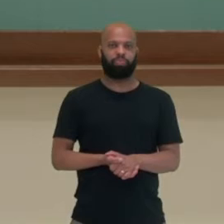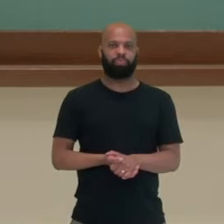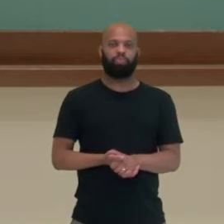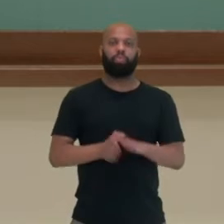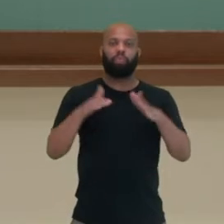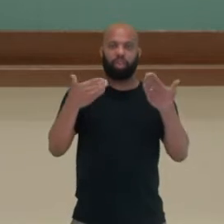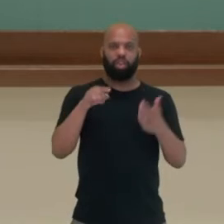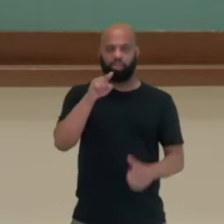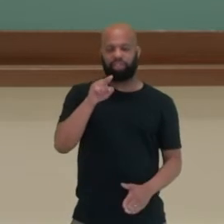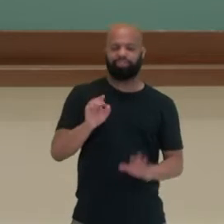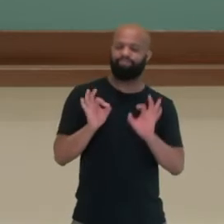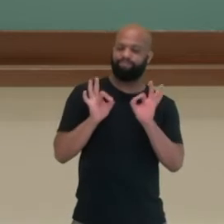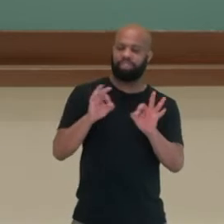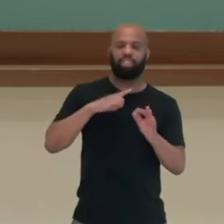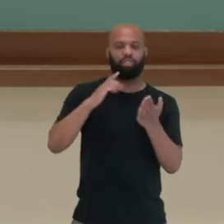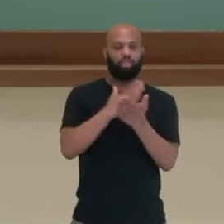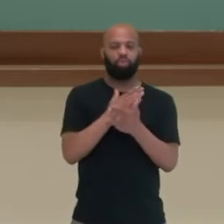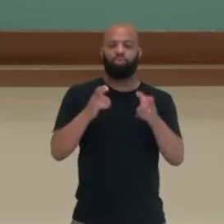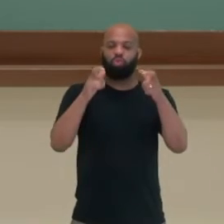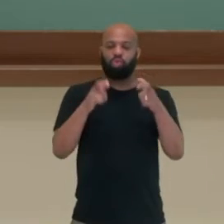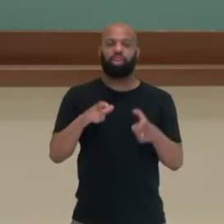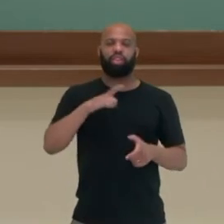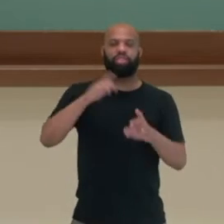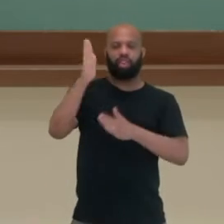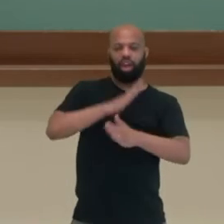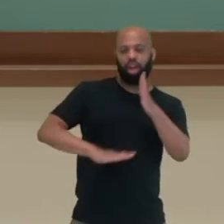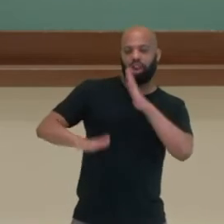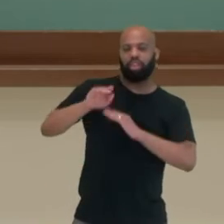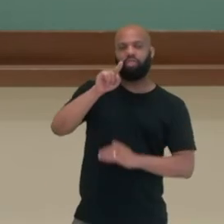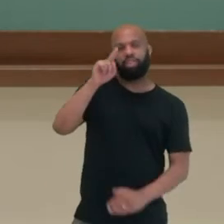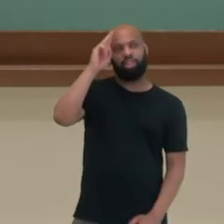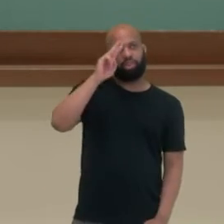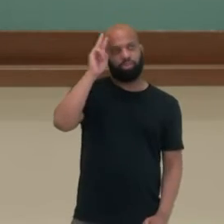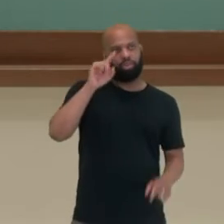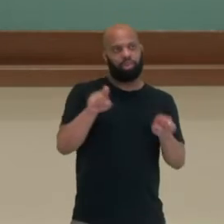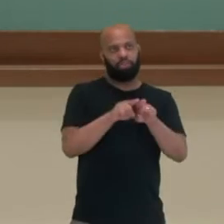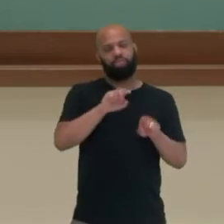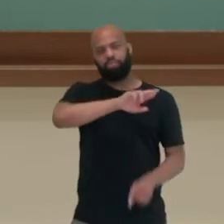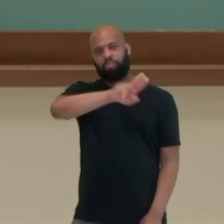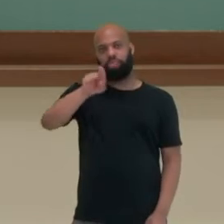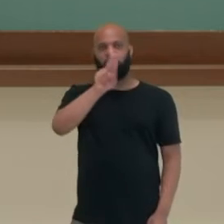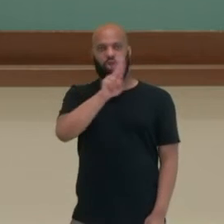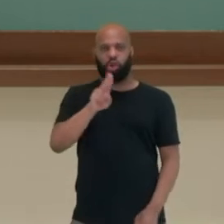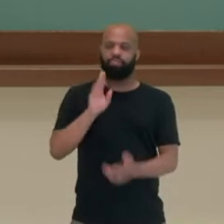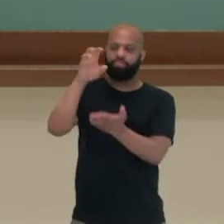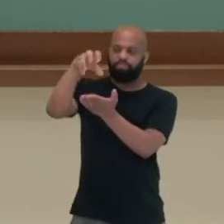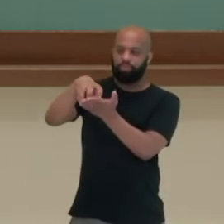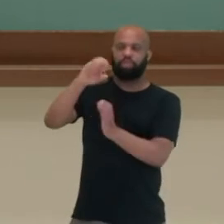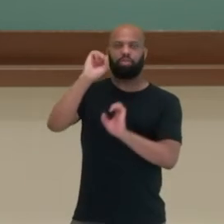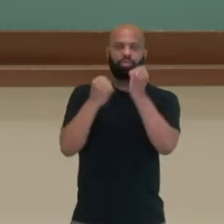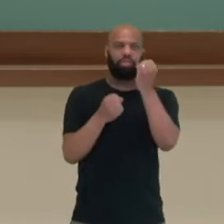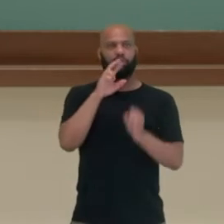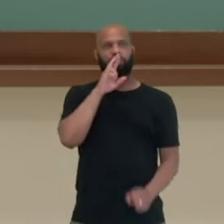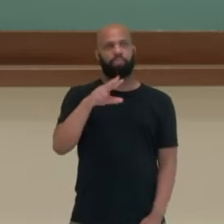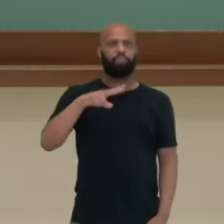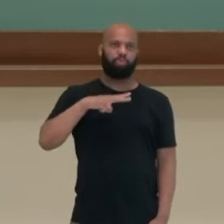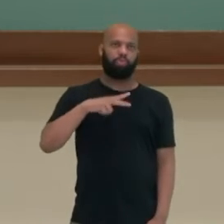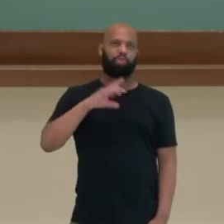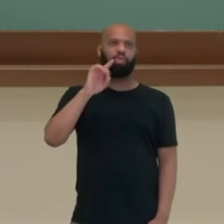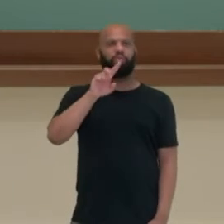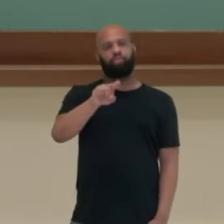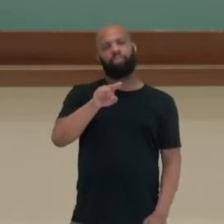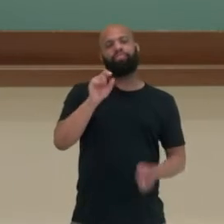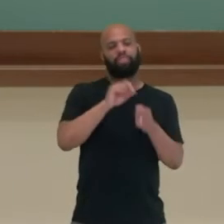E aí, com certeza deve ter algum lugar que tenha karatê e você deve ter lembrado talvez não só de um, mas vários, né? Então, como uma resposta pessoal, só para